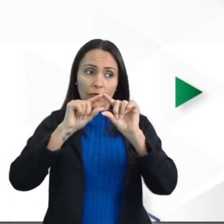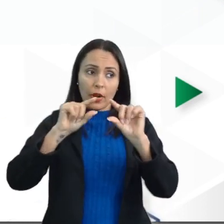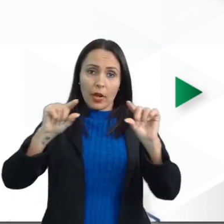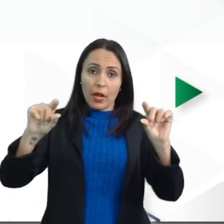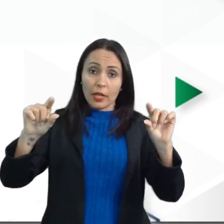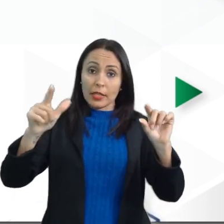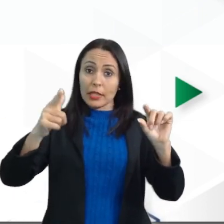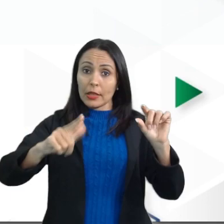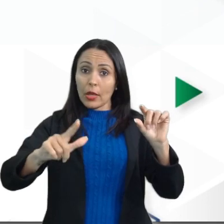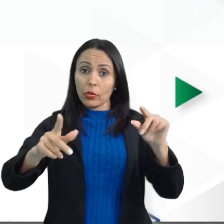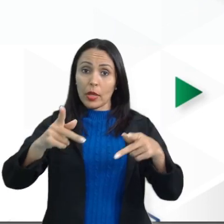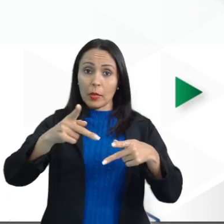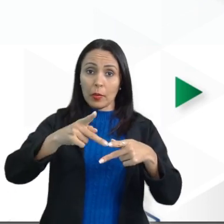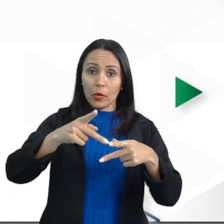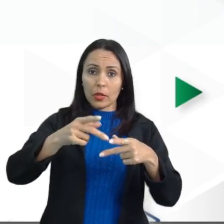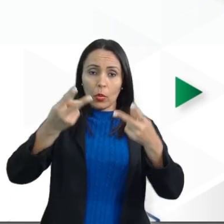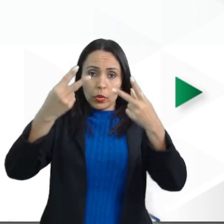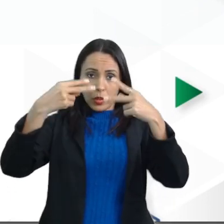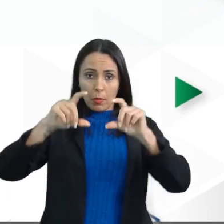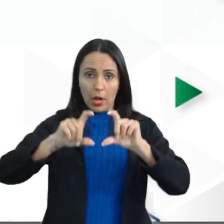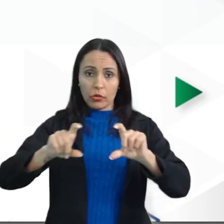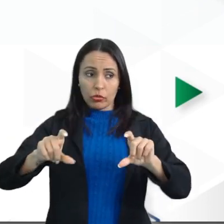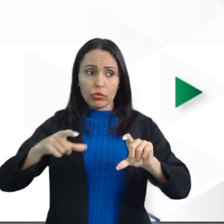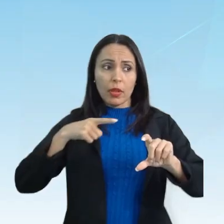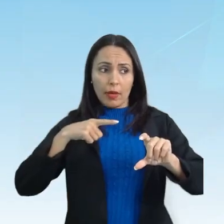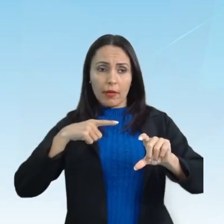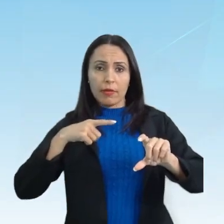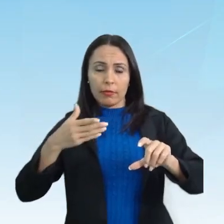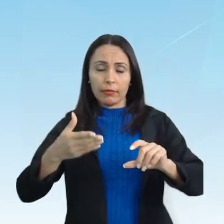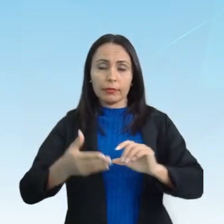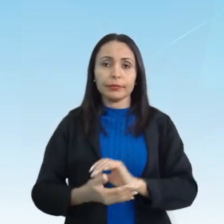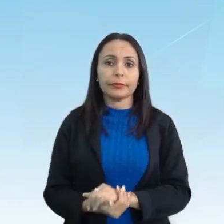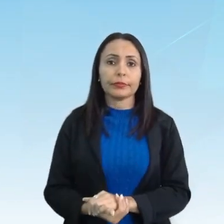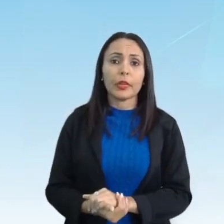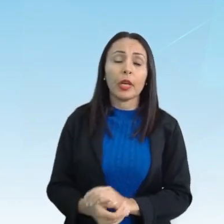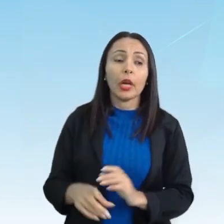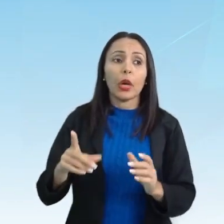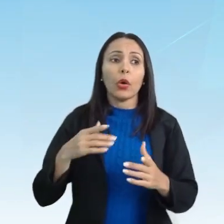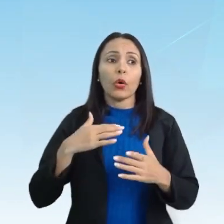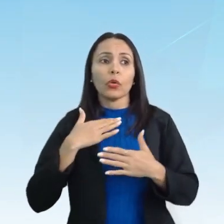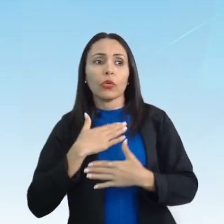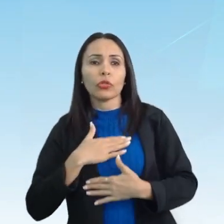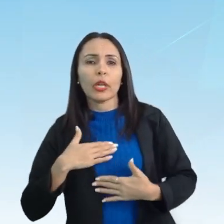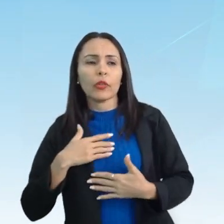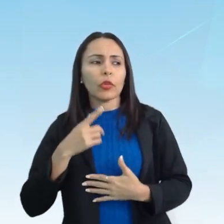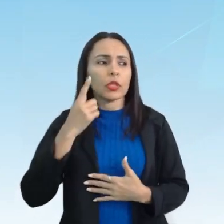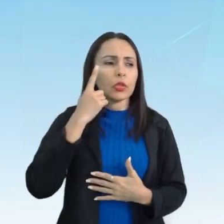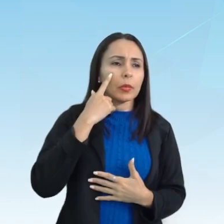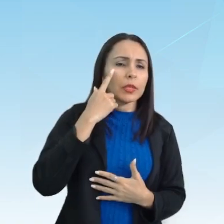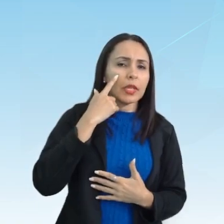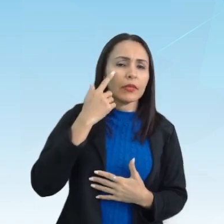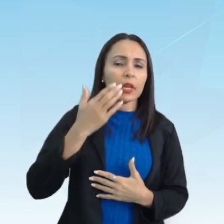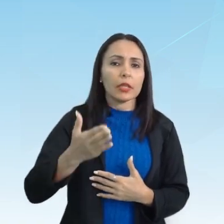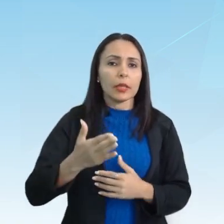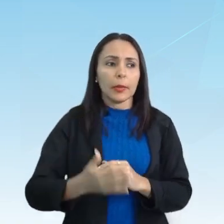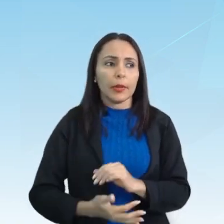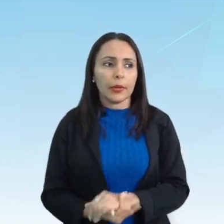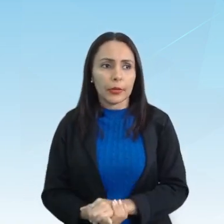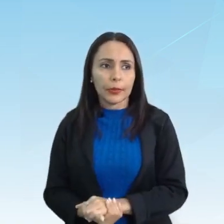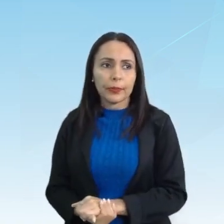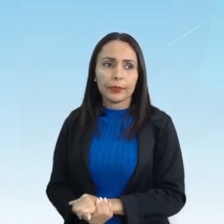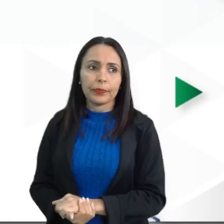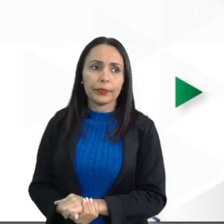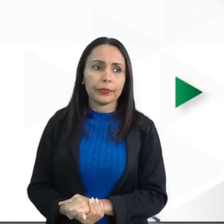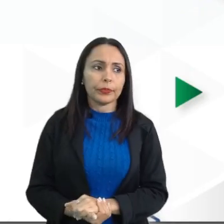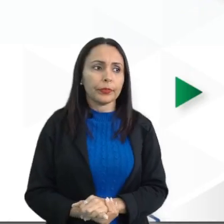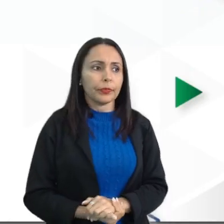temos a preposição, no outro, temos. Olhando para mim agora, gostaria que vocês observassem a seguinte questão.